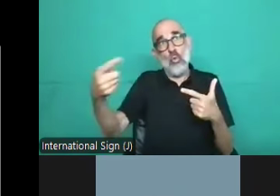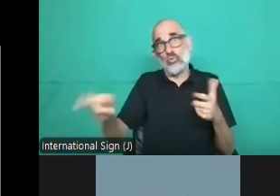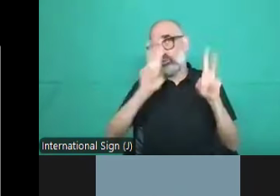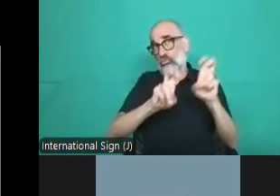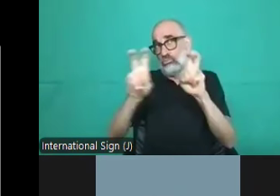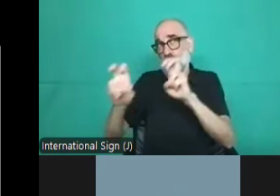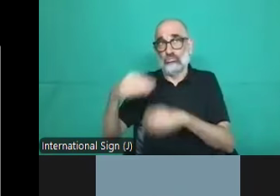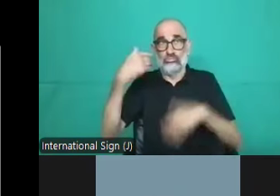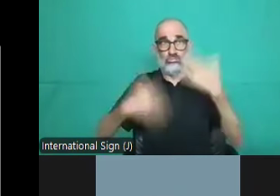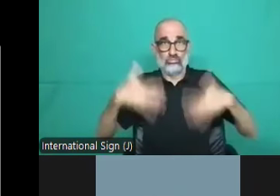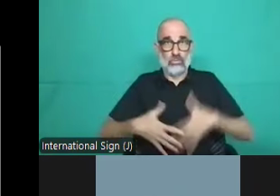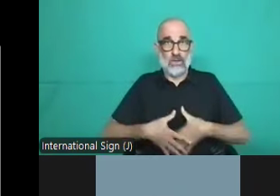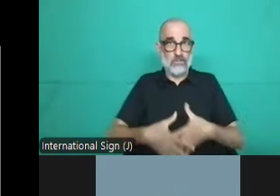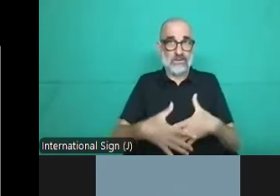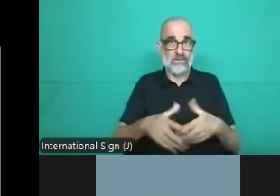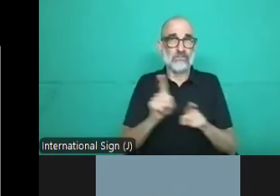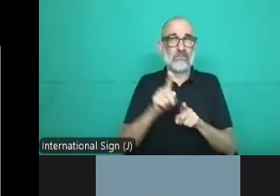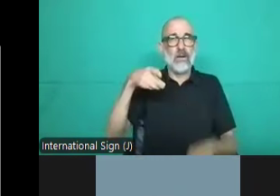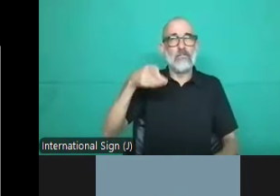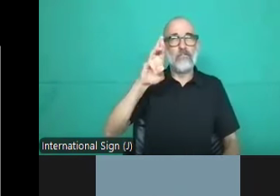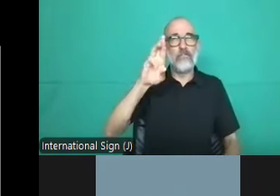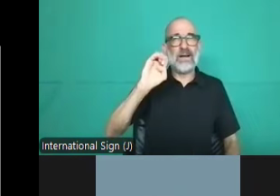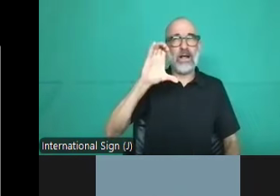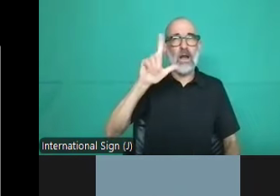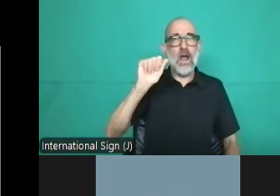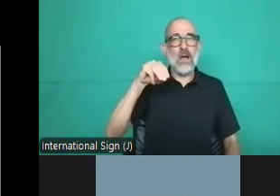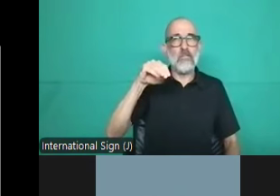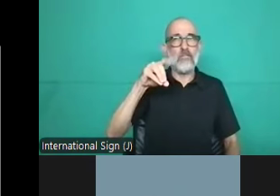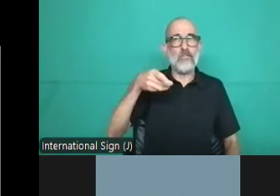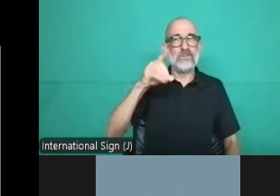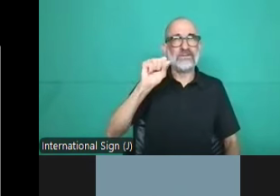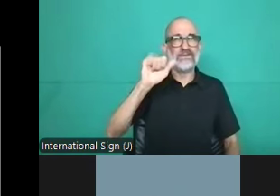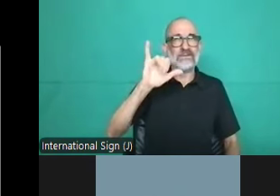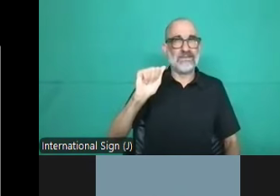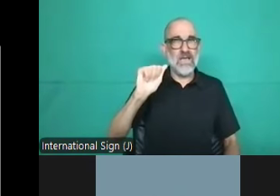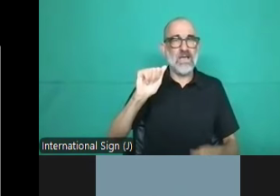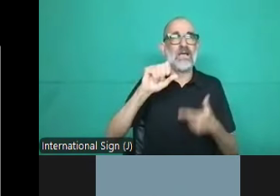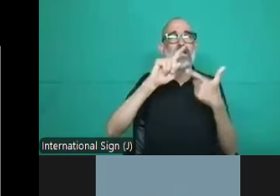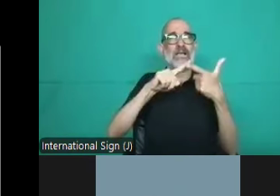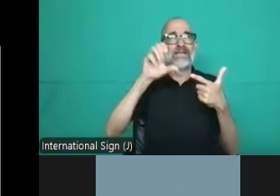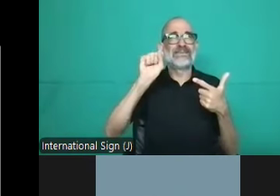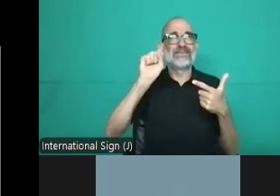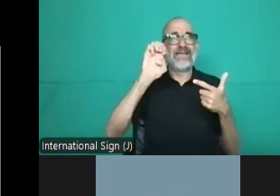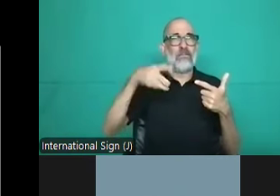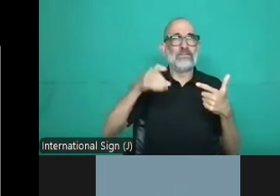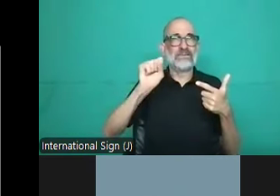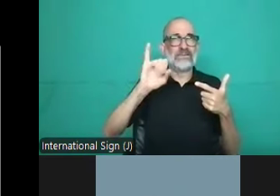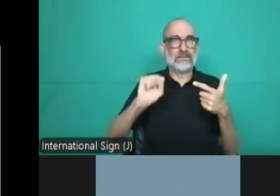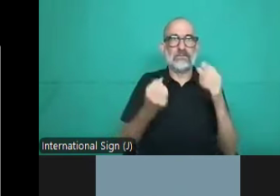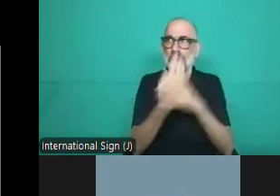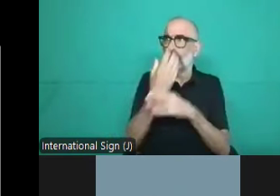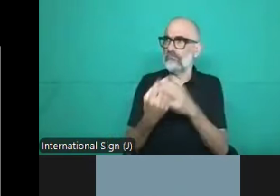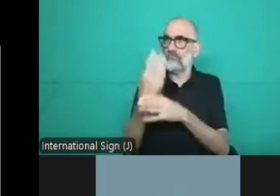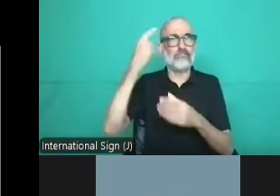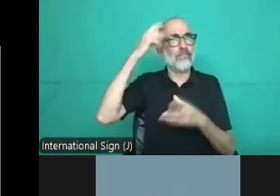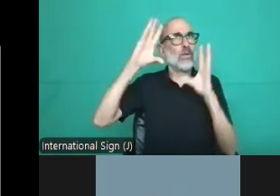de que os adultos somos falíveis e temos que ter processos de habilidades não técnicas ou fatores não